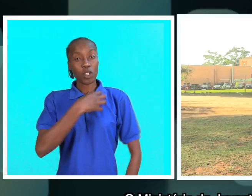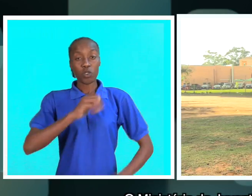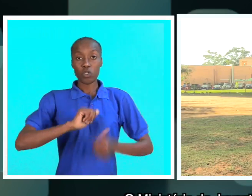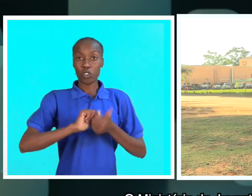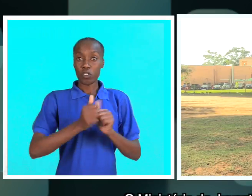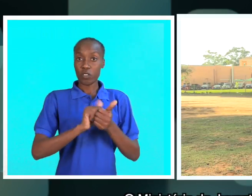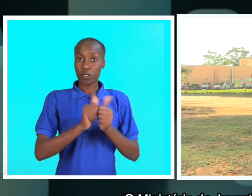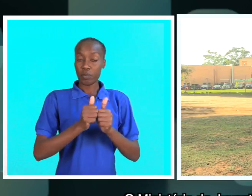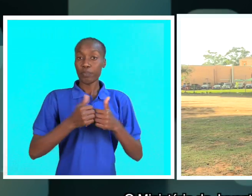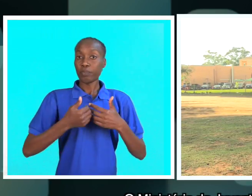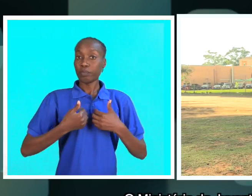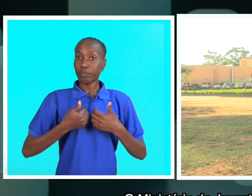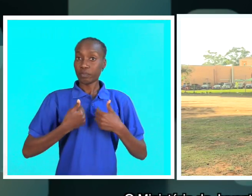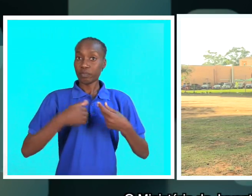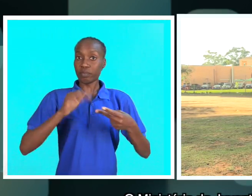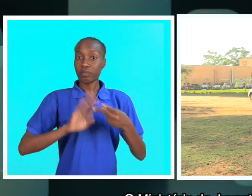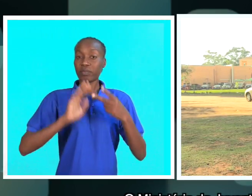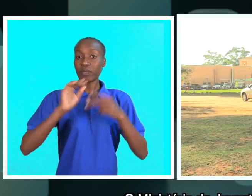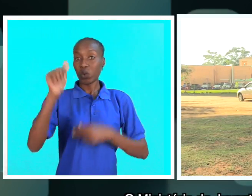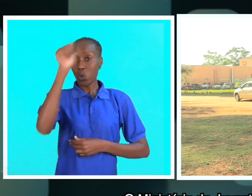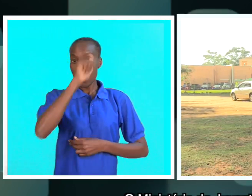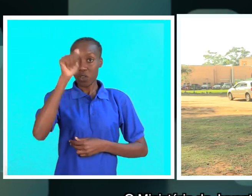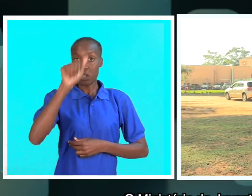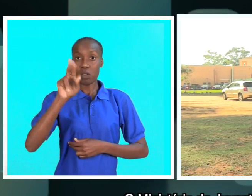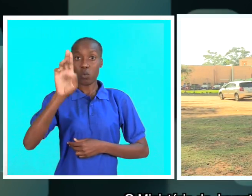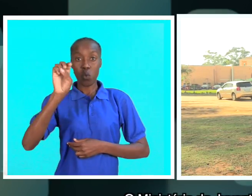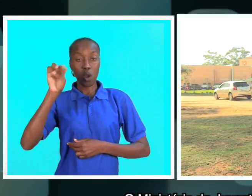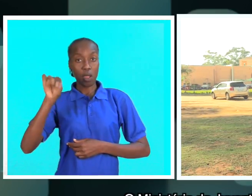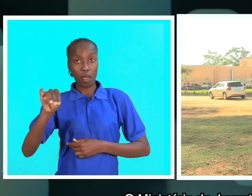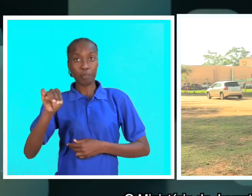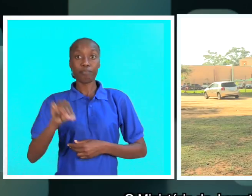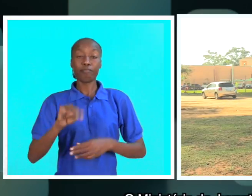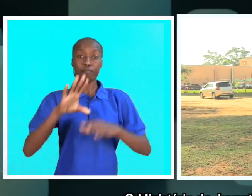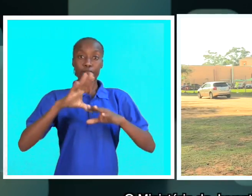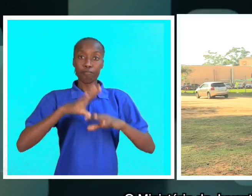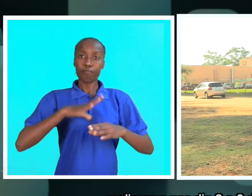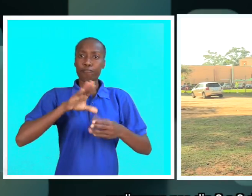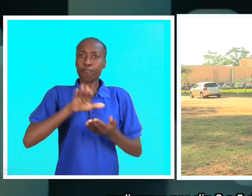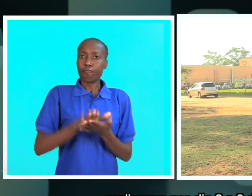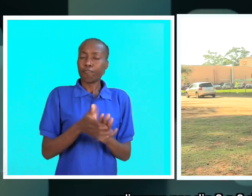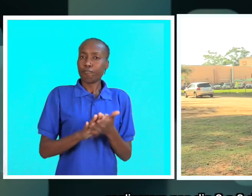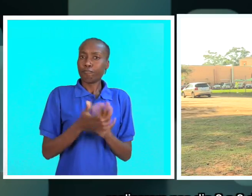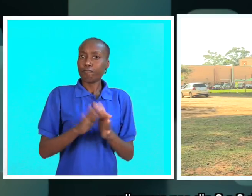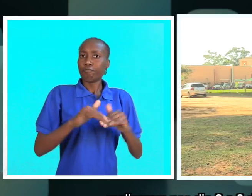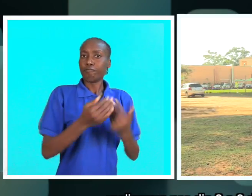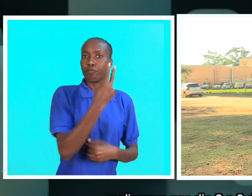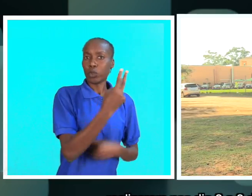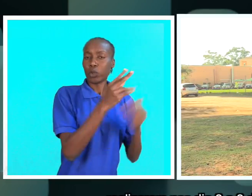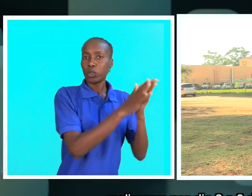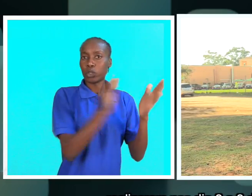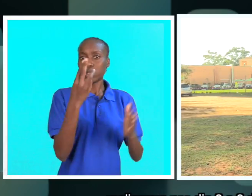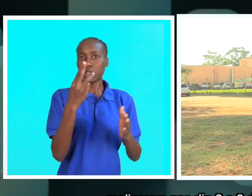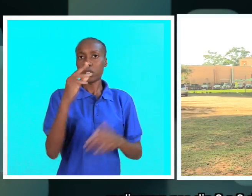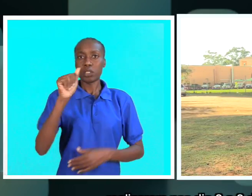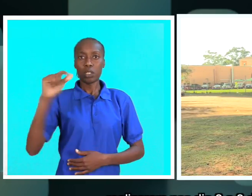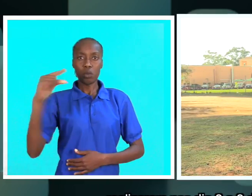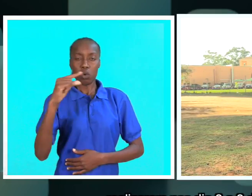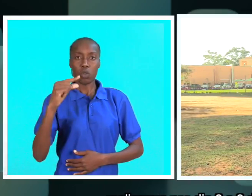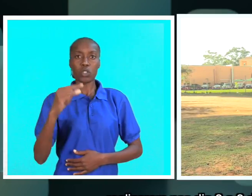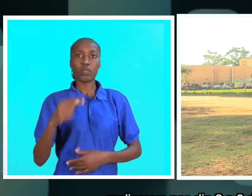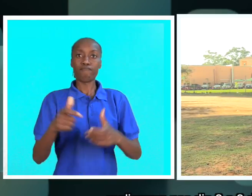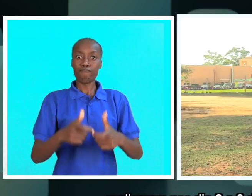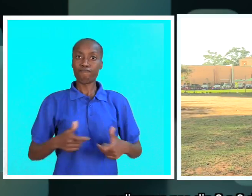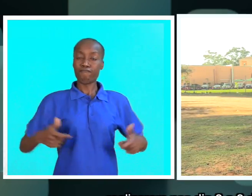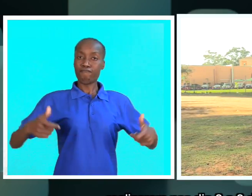O Ministério da Juventude de Esportes e a Universidade Eduardo Mundian realizaram nos dias 2 e 3 de agosto em